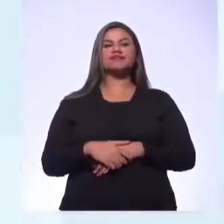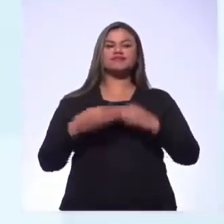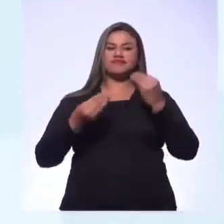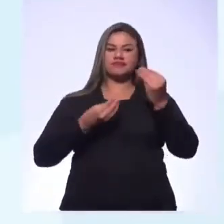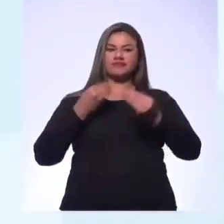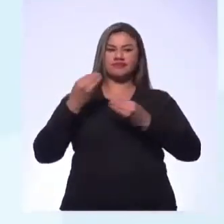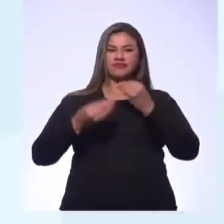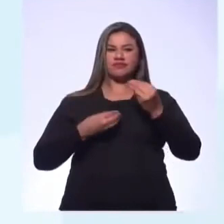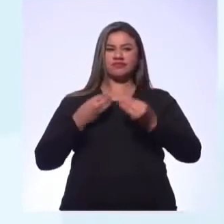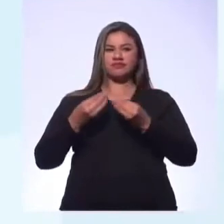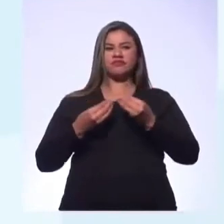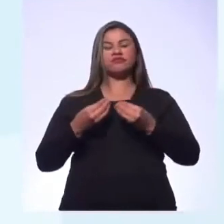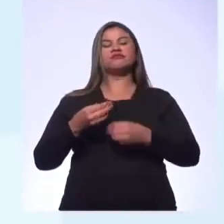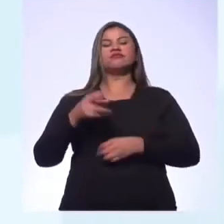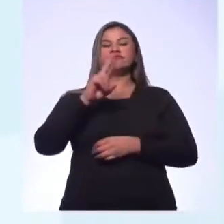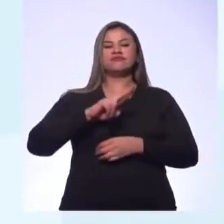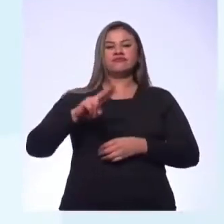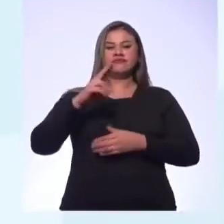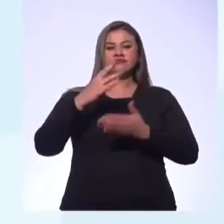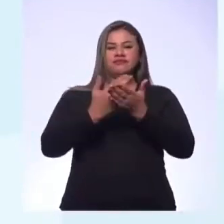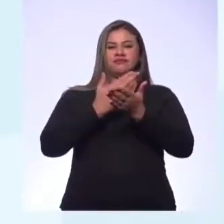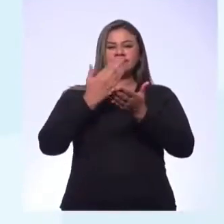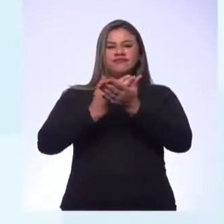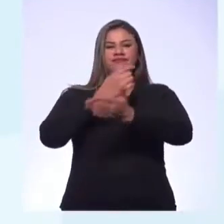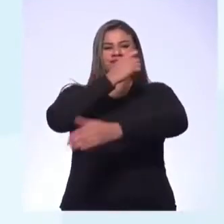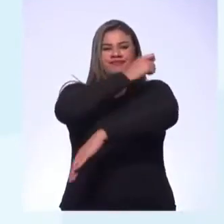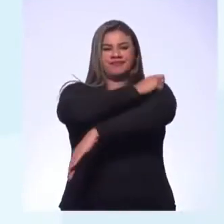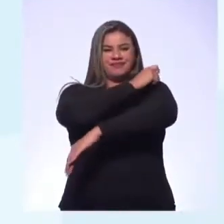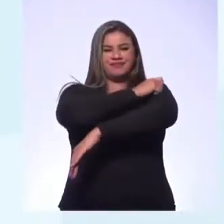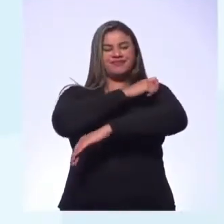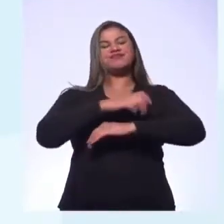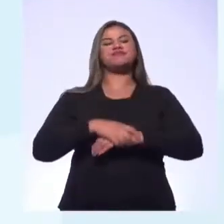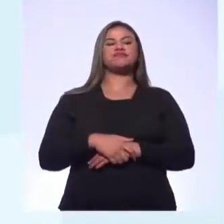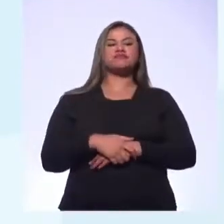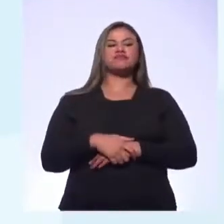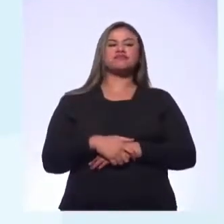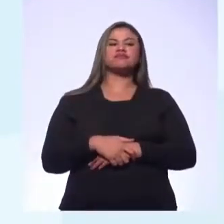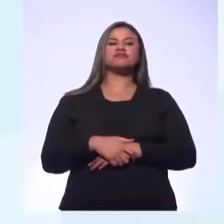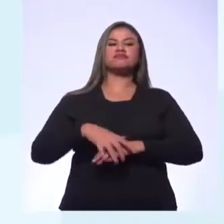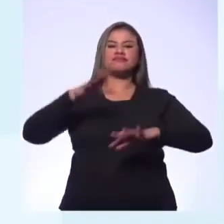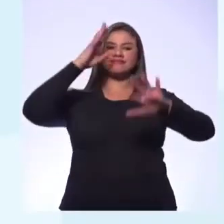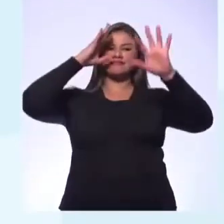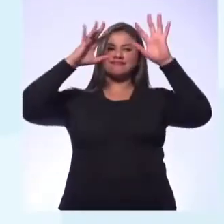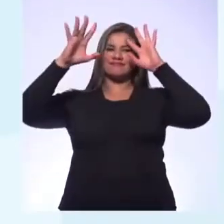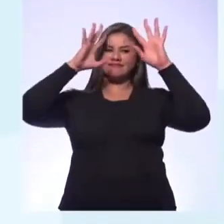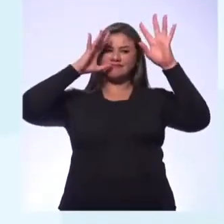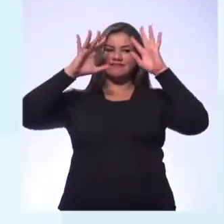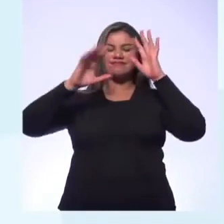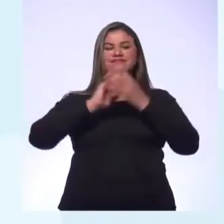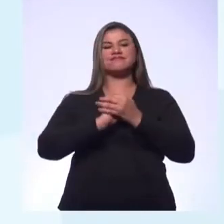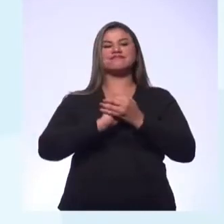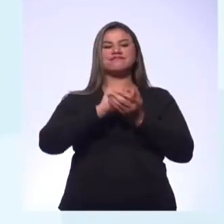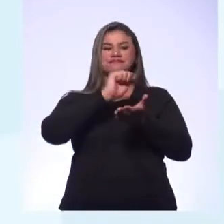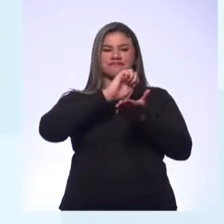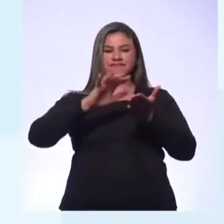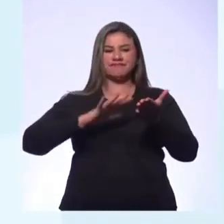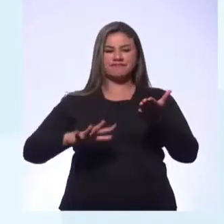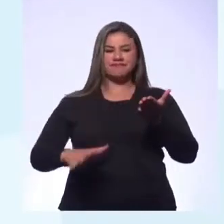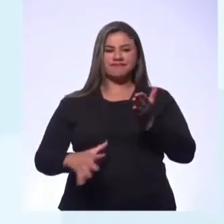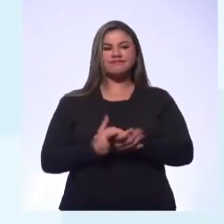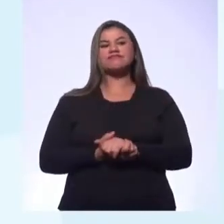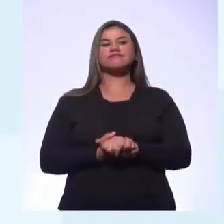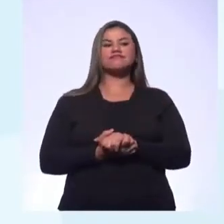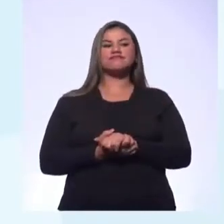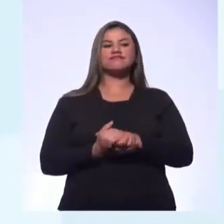então nós vamos usar o nosso caderninho do aluno, né, refletir sobre os temas que serão discutidos, resolver atividades